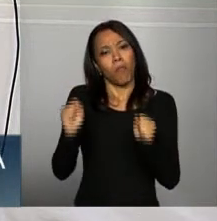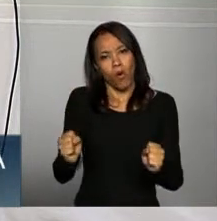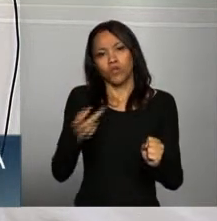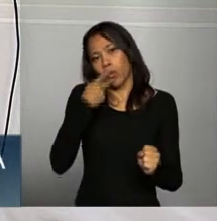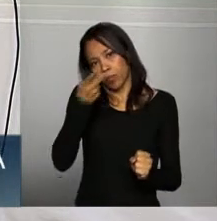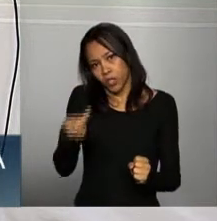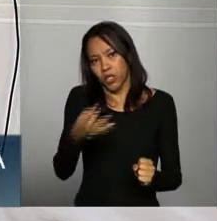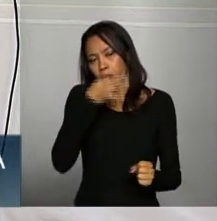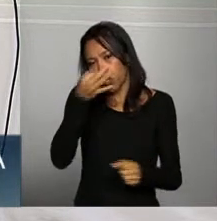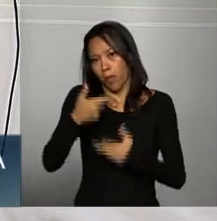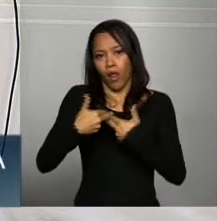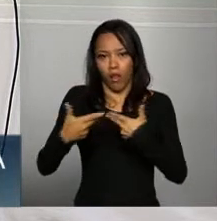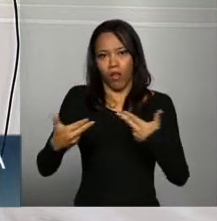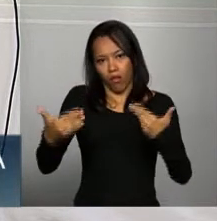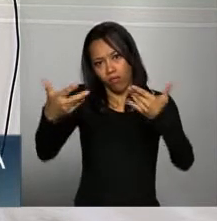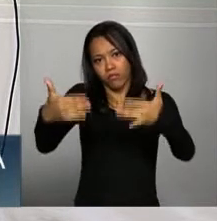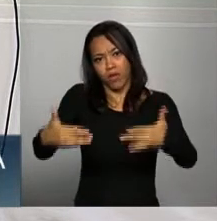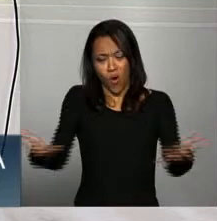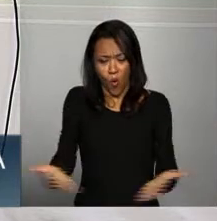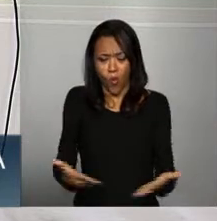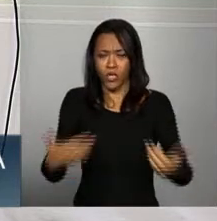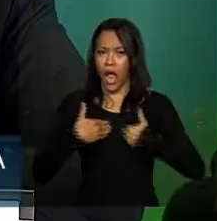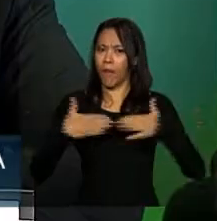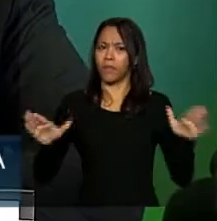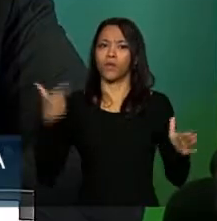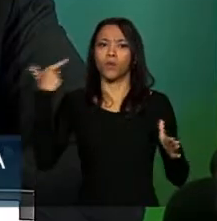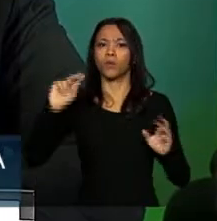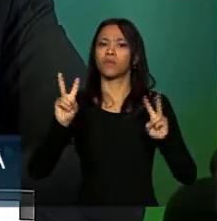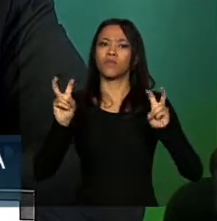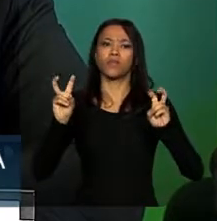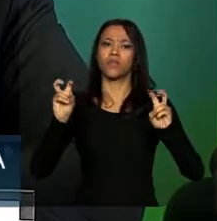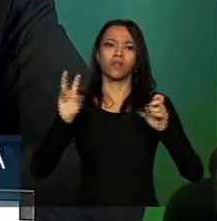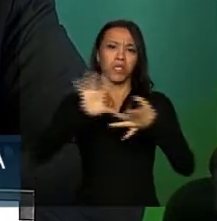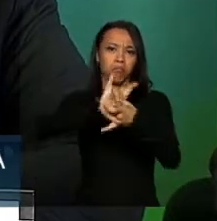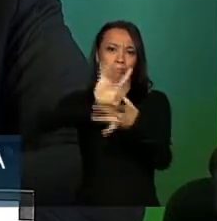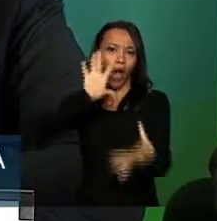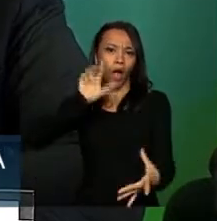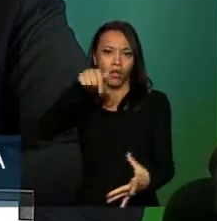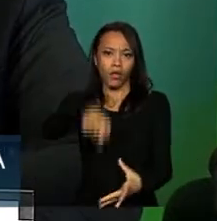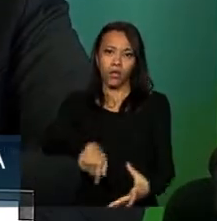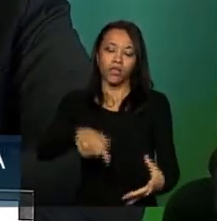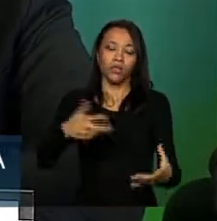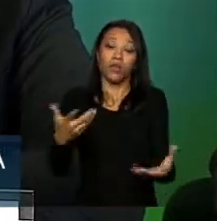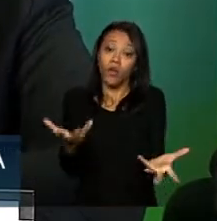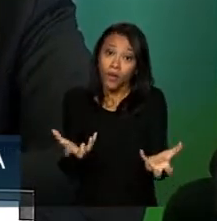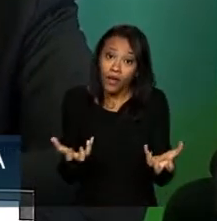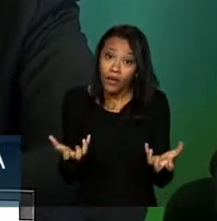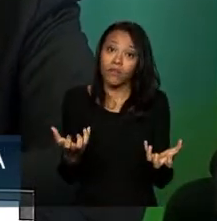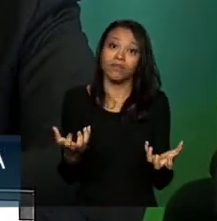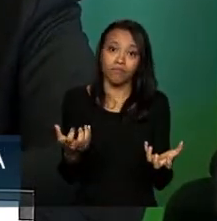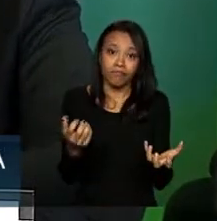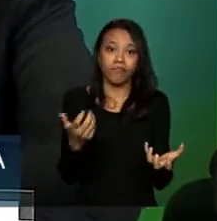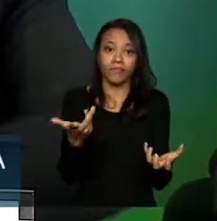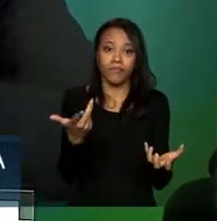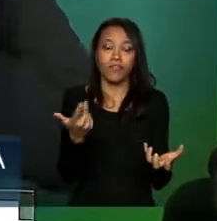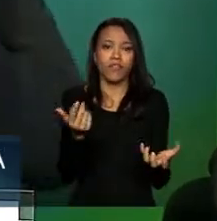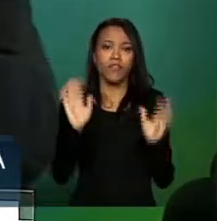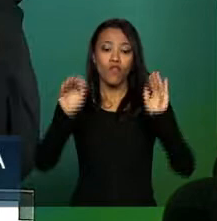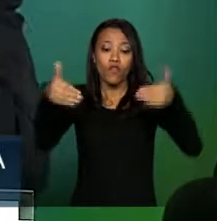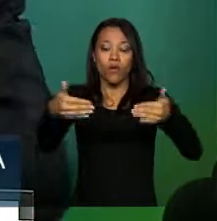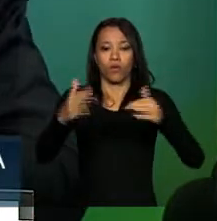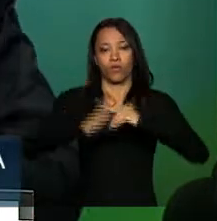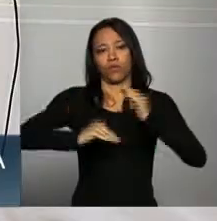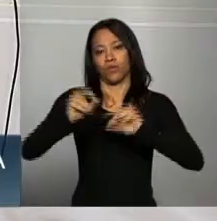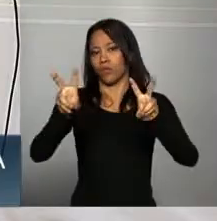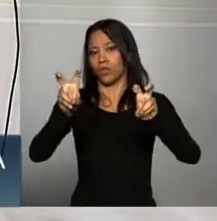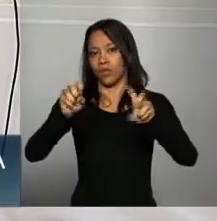posição sobre esse assunto também, mas eu não quero hoje abrir nenhuma outra frente aqui. Exatamente porque eu quero que o espaço do jornal seja dado à agricultura familiar e